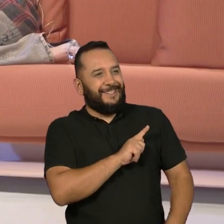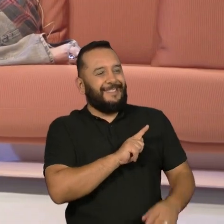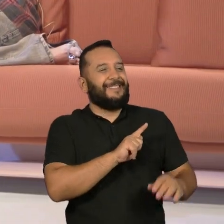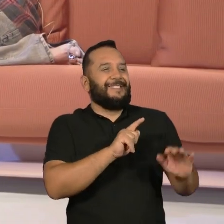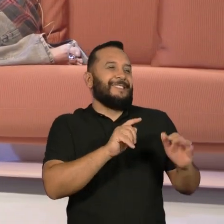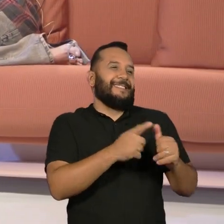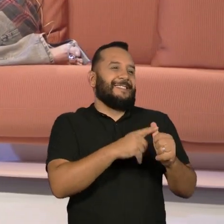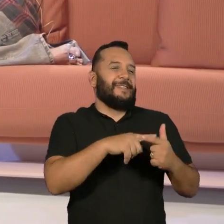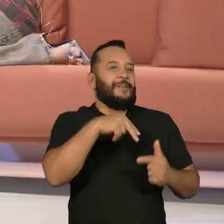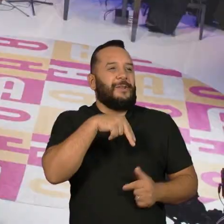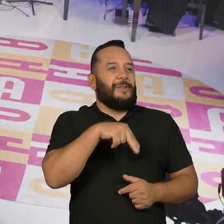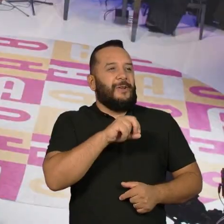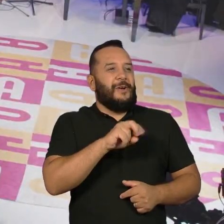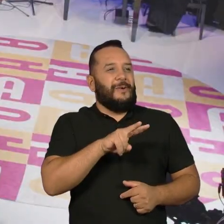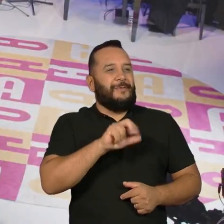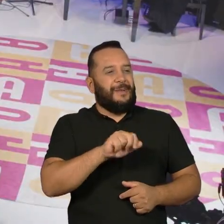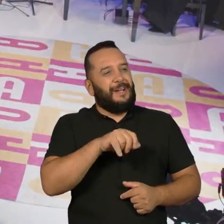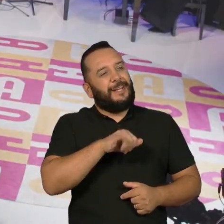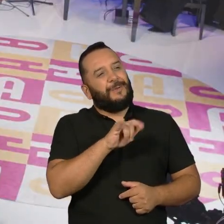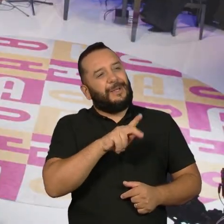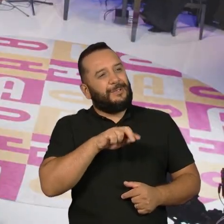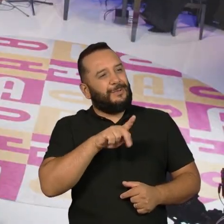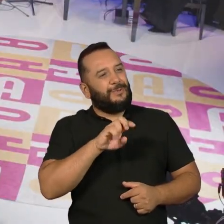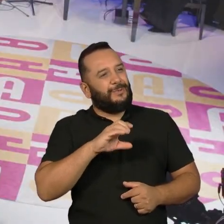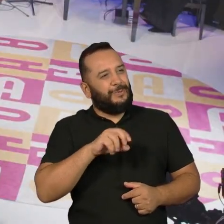Cadê? De Nova Iguaçu.